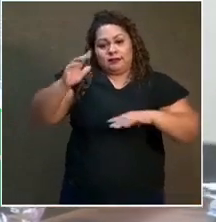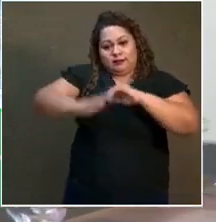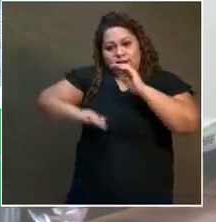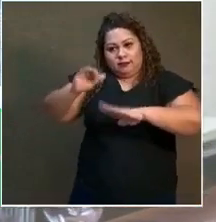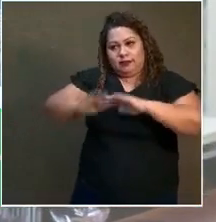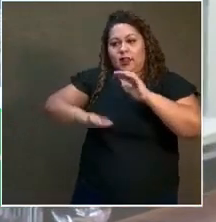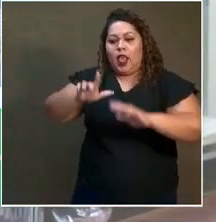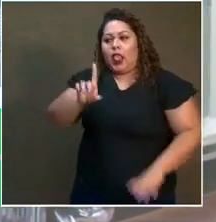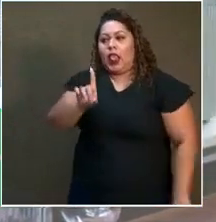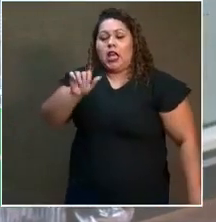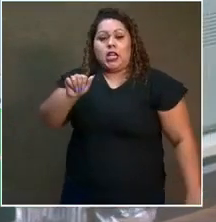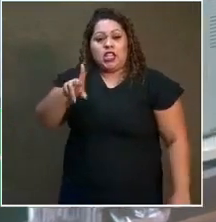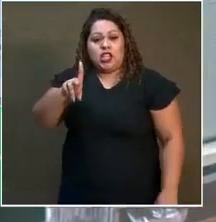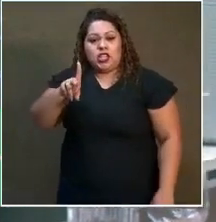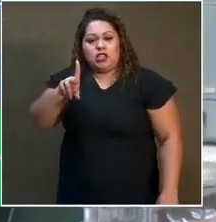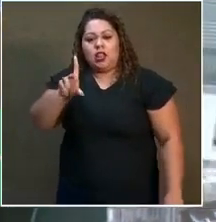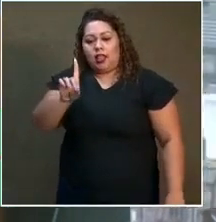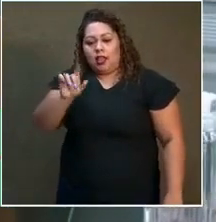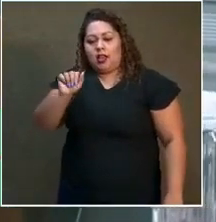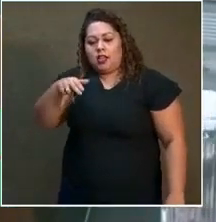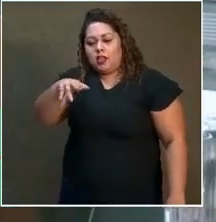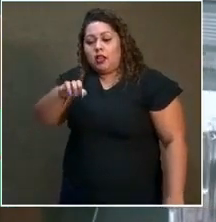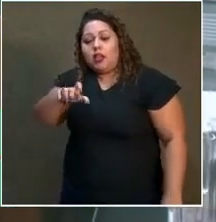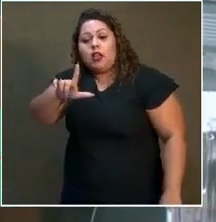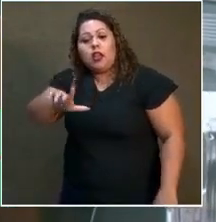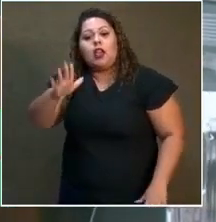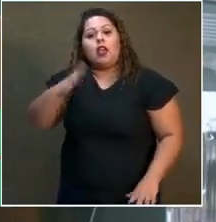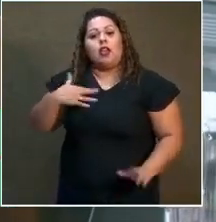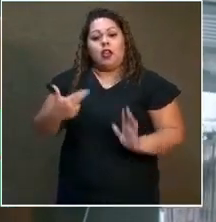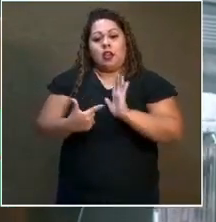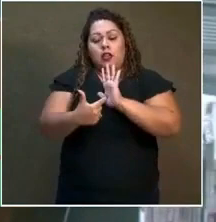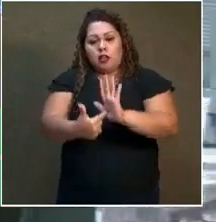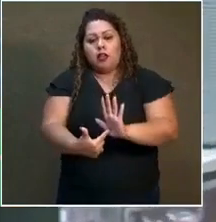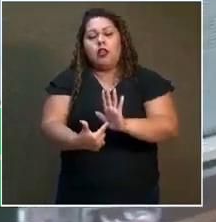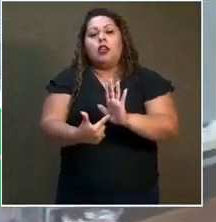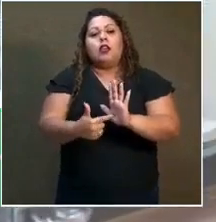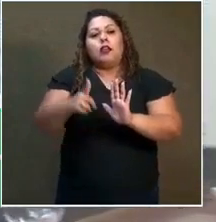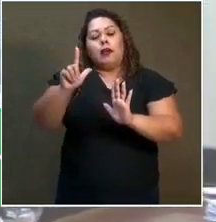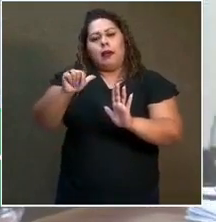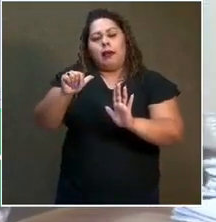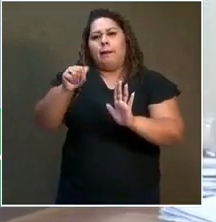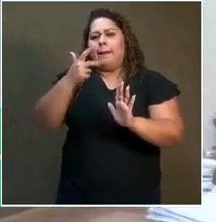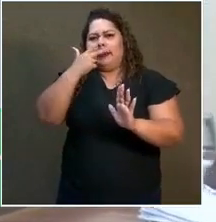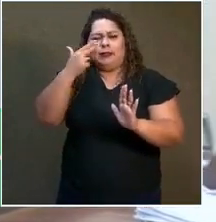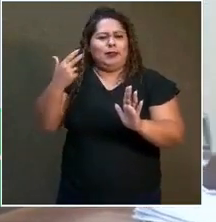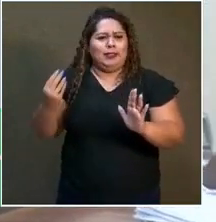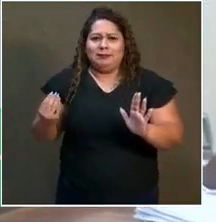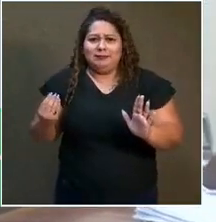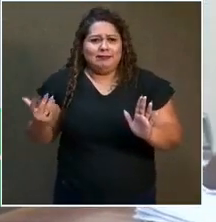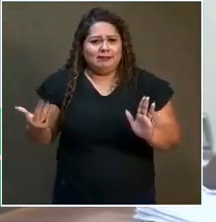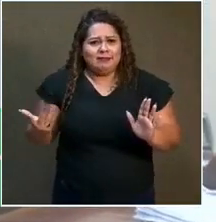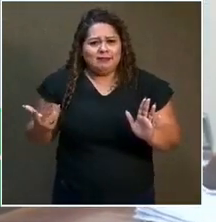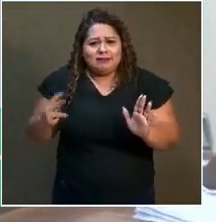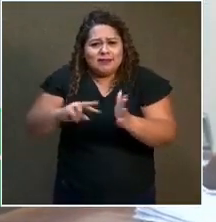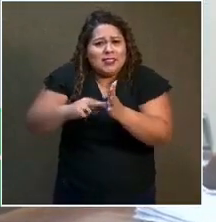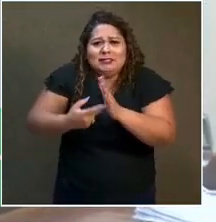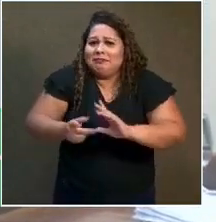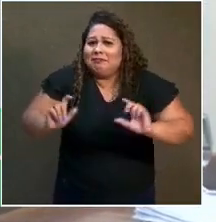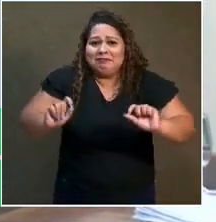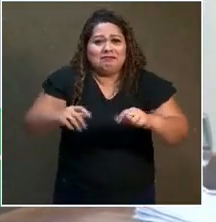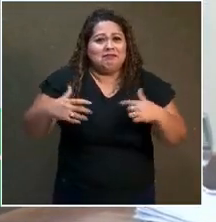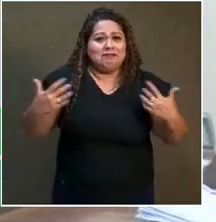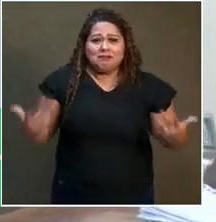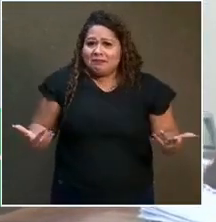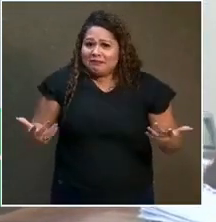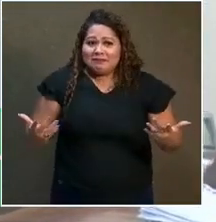Daniel Goleman, que ele traz uma referência que chamamos de sequestro das amígdalas. E o que significa o sequestro